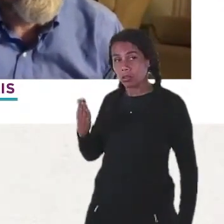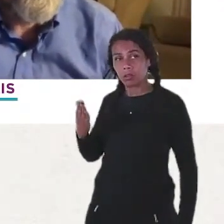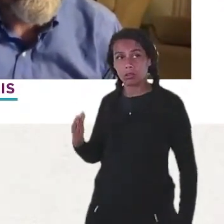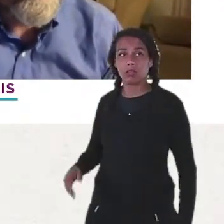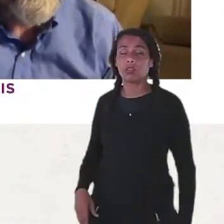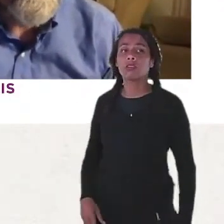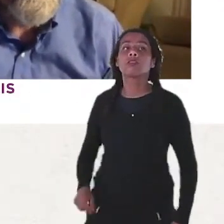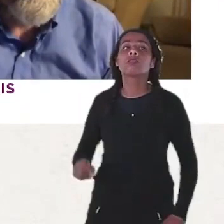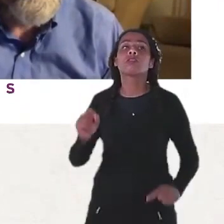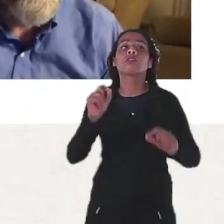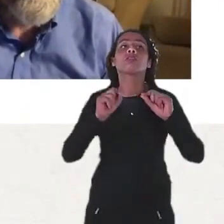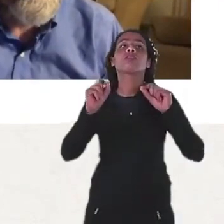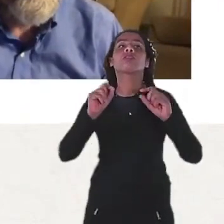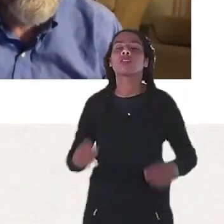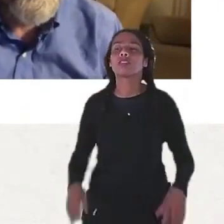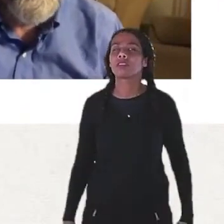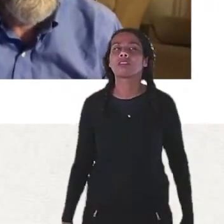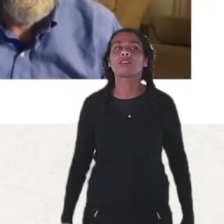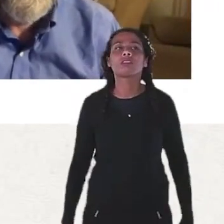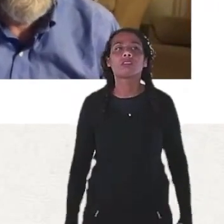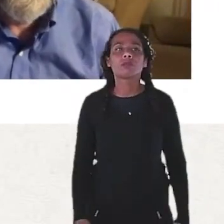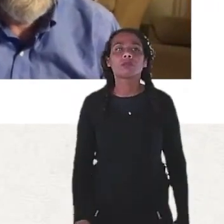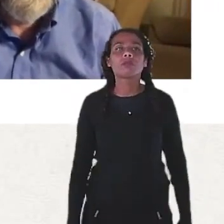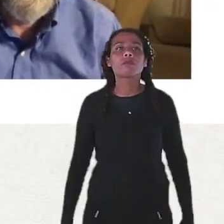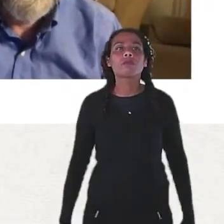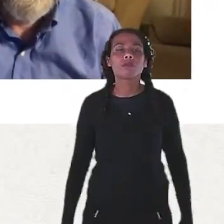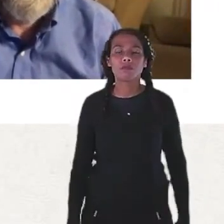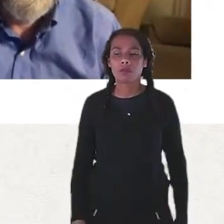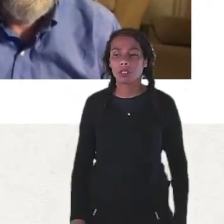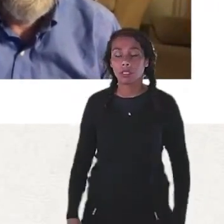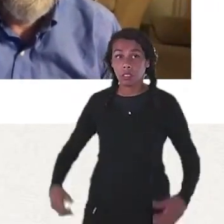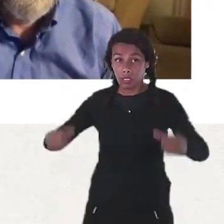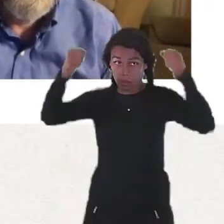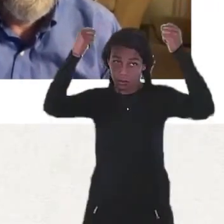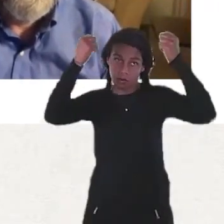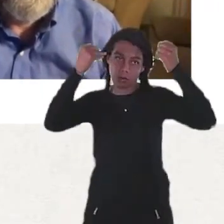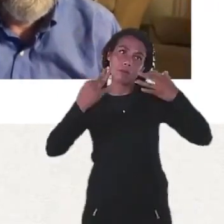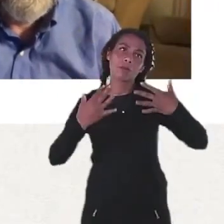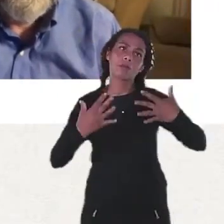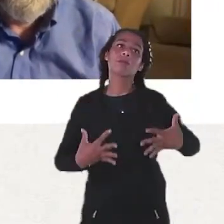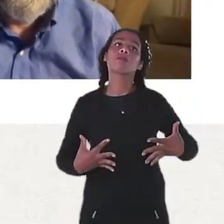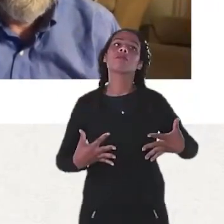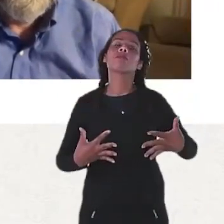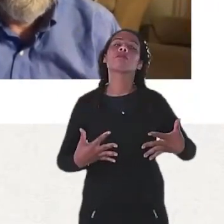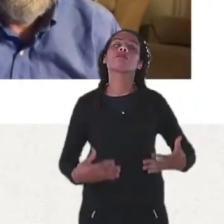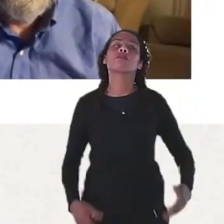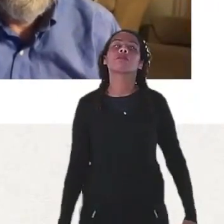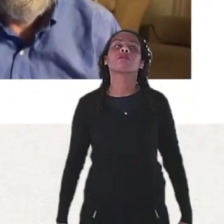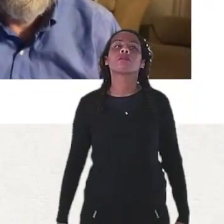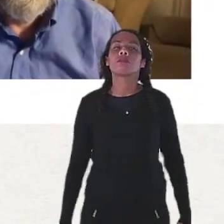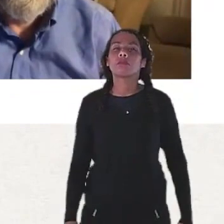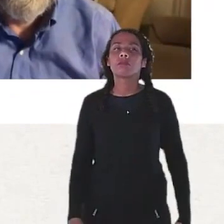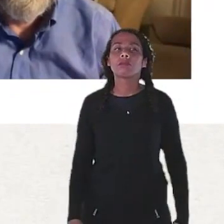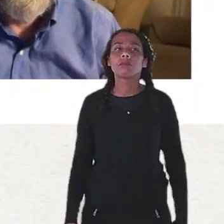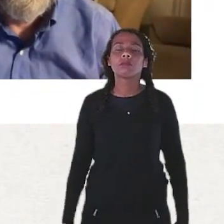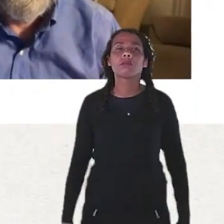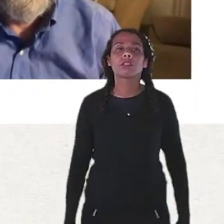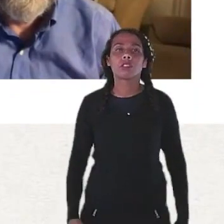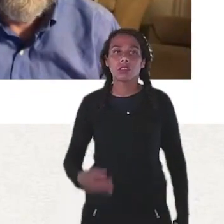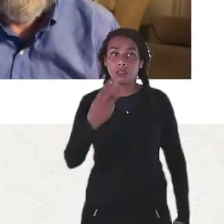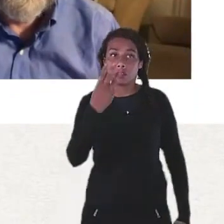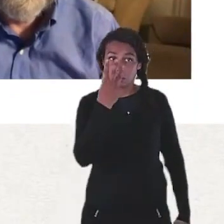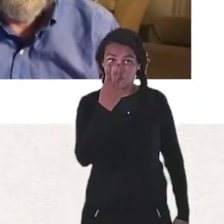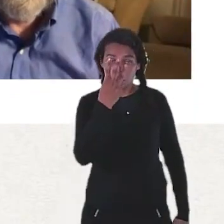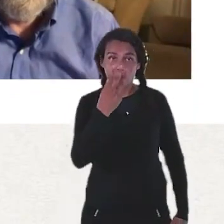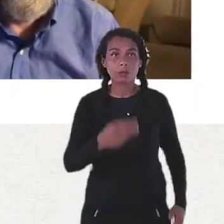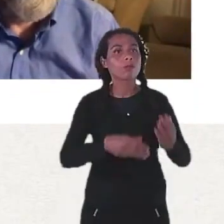tramóia, na qual ele pode explicar para a gente um fio condutor dos 3 livros dele. Eu sei